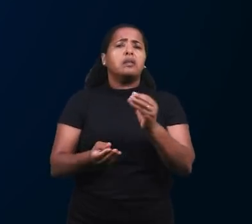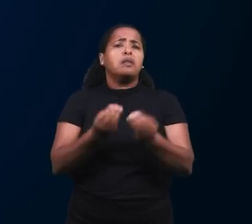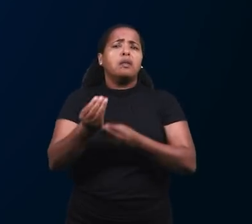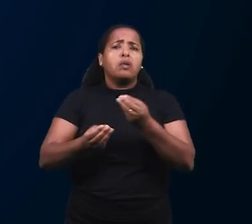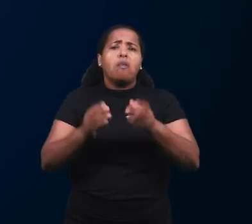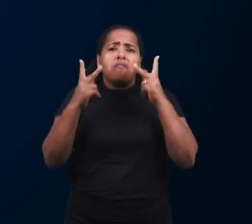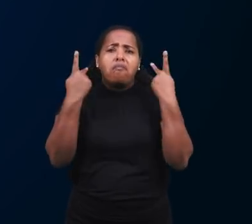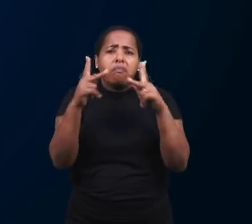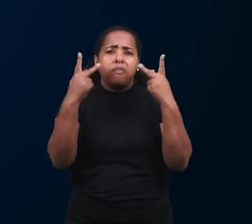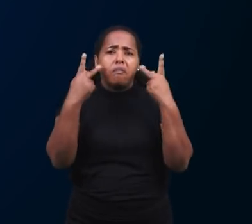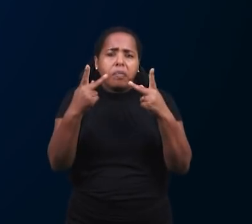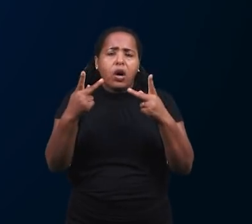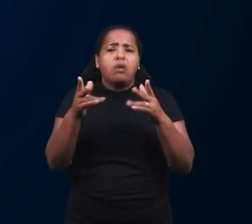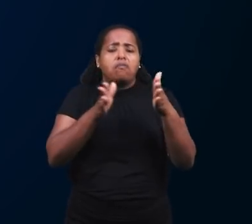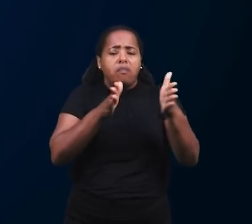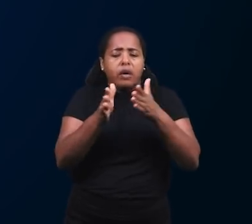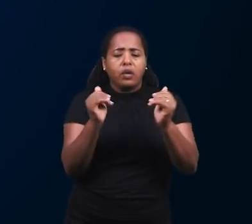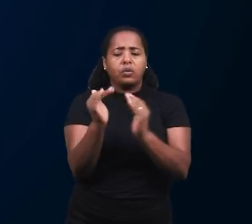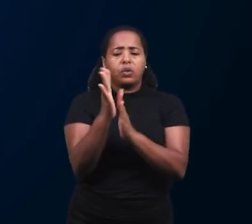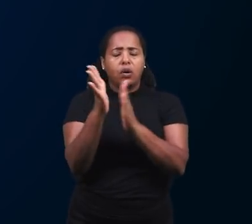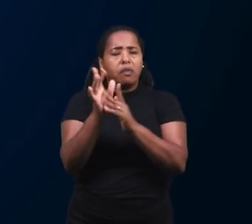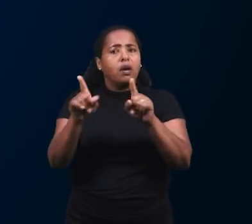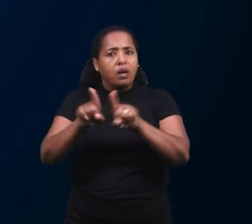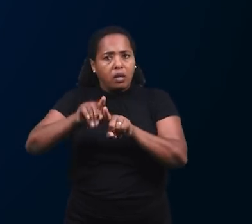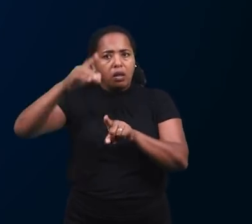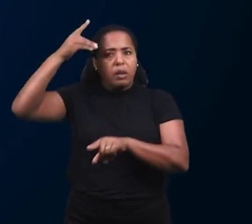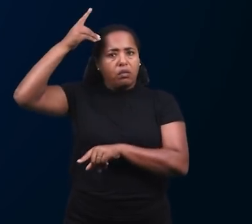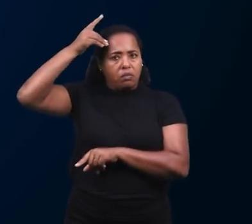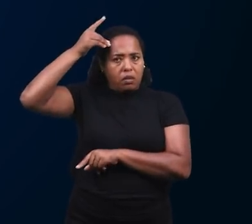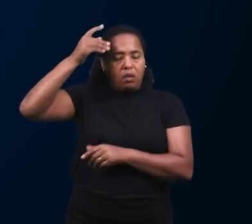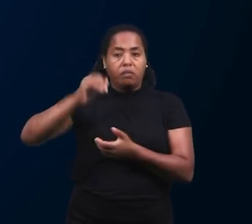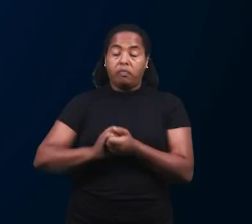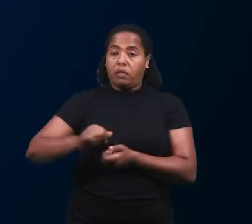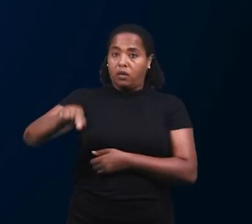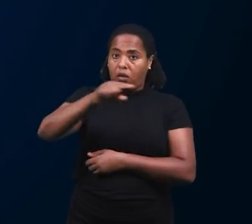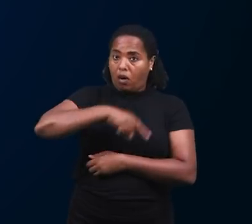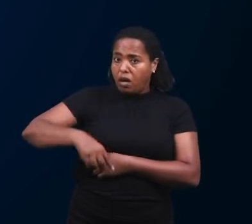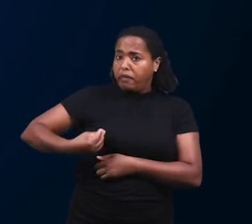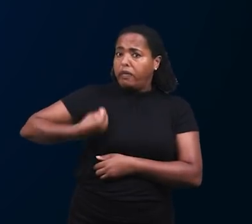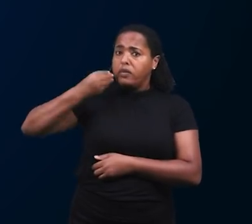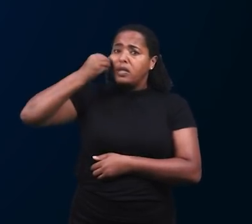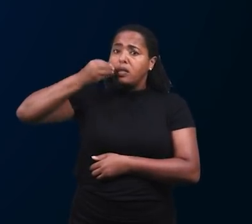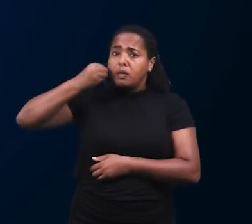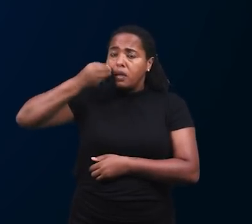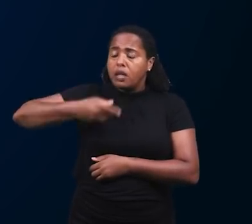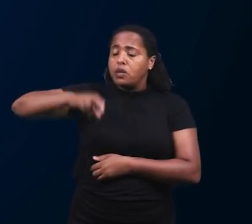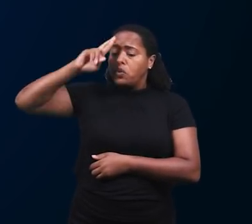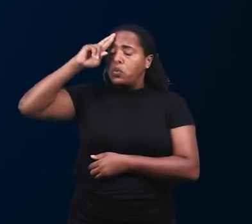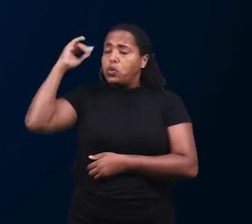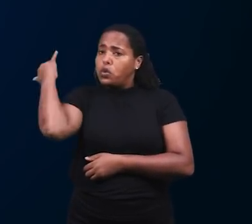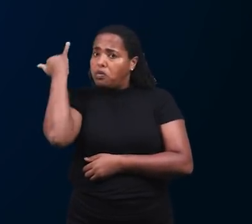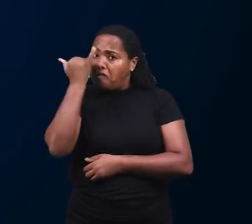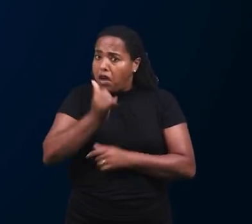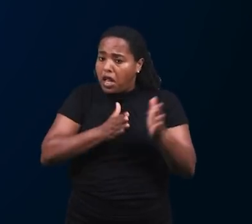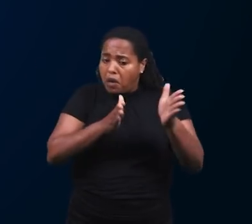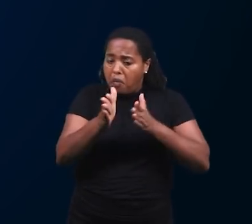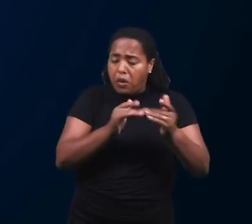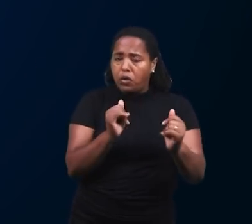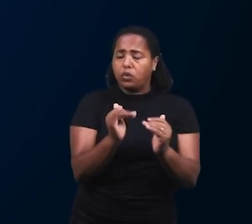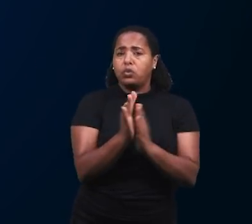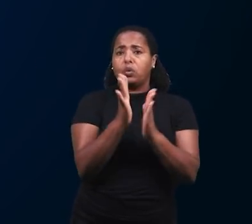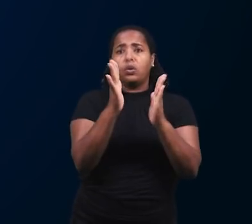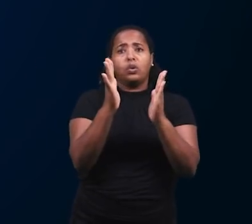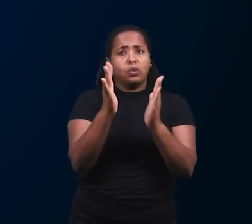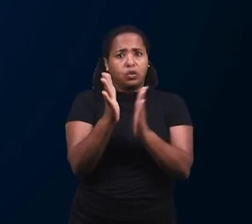operado grandes bênçãos na palavra, no louvor, nos dons espirituais. Nós temos experiências do